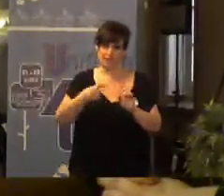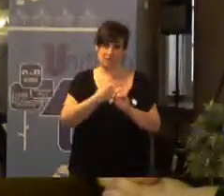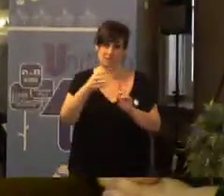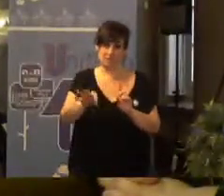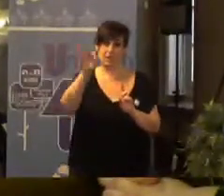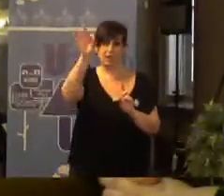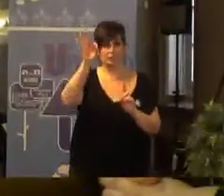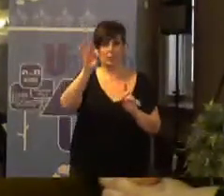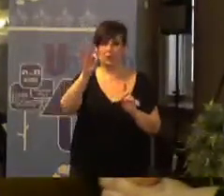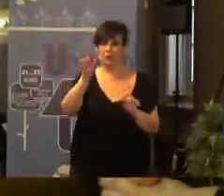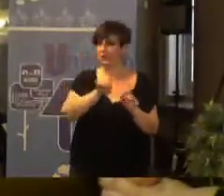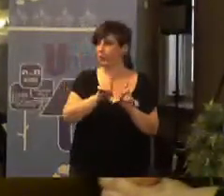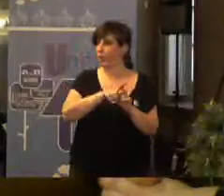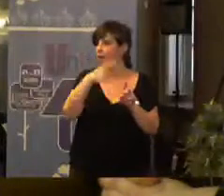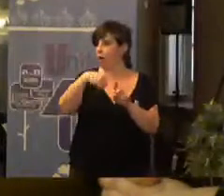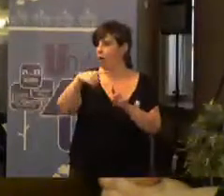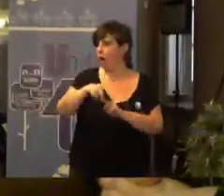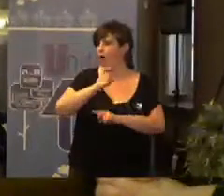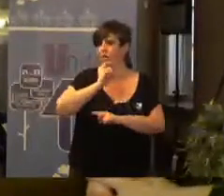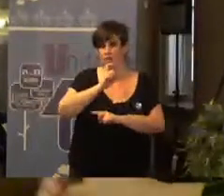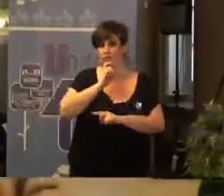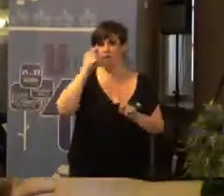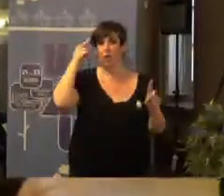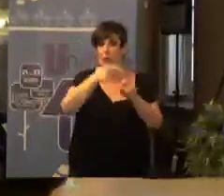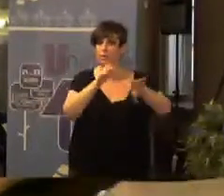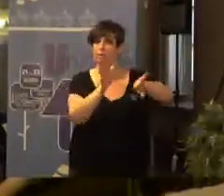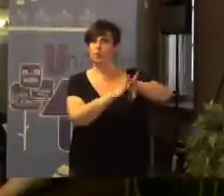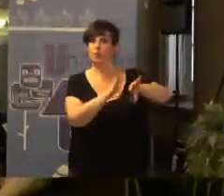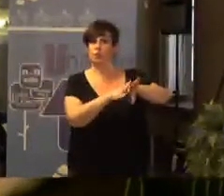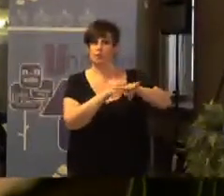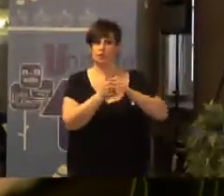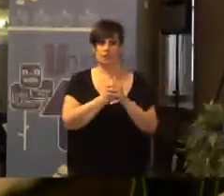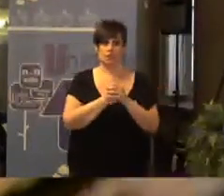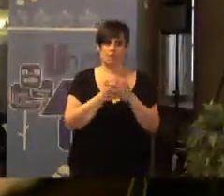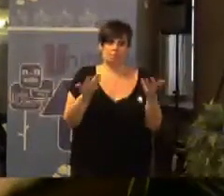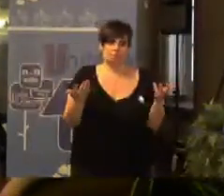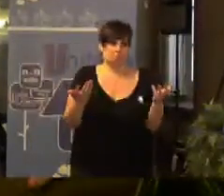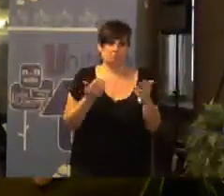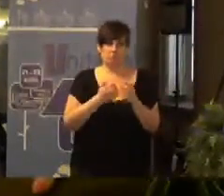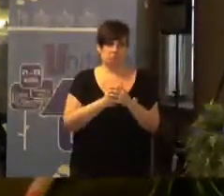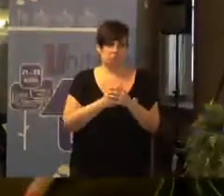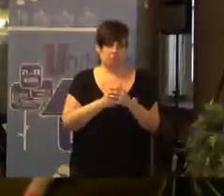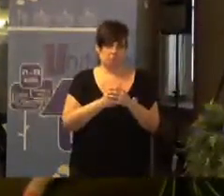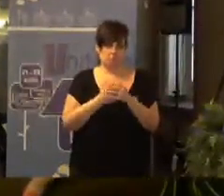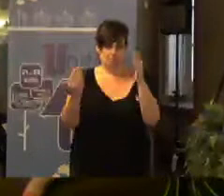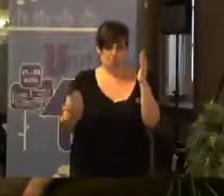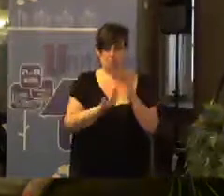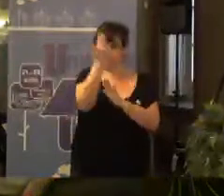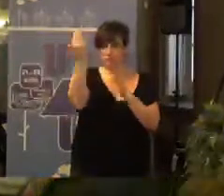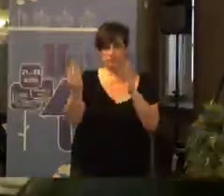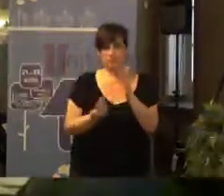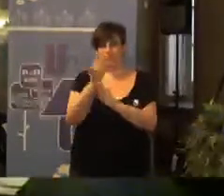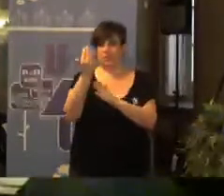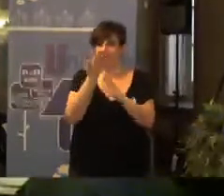muito difícil para a esquerda, com a qual o Bloco tem que se defrontar diariamente por via